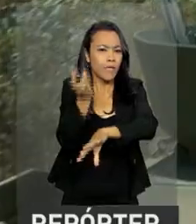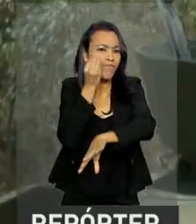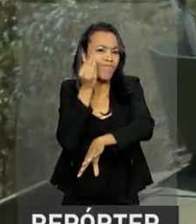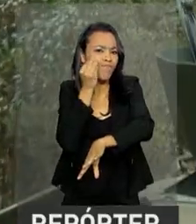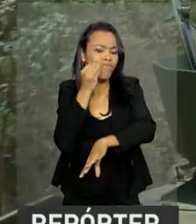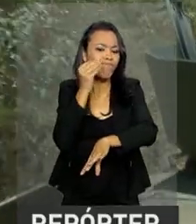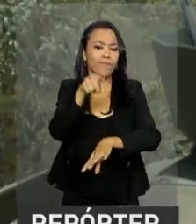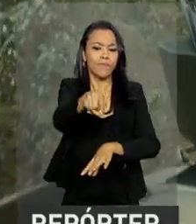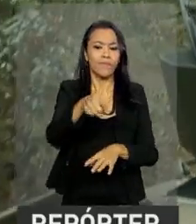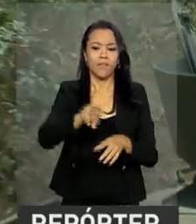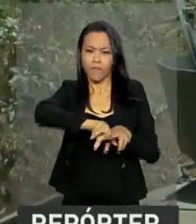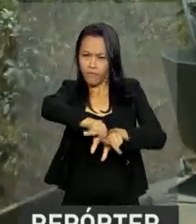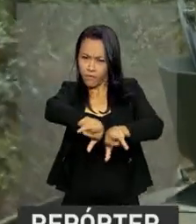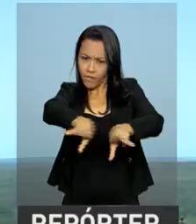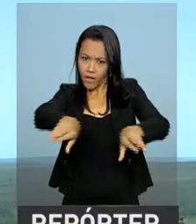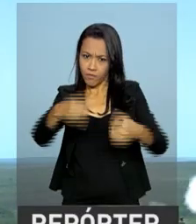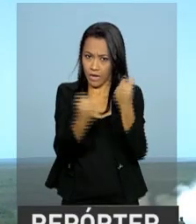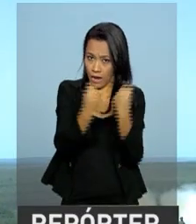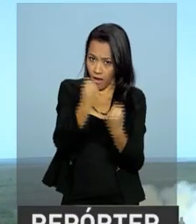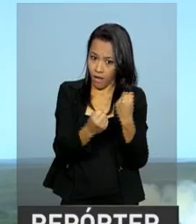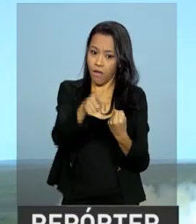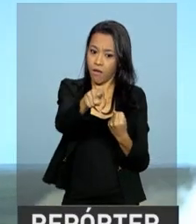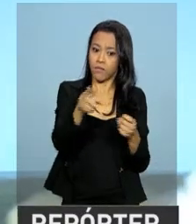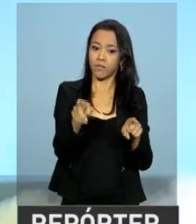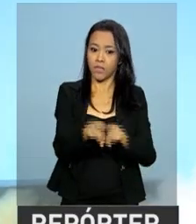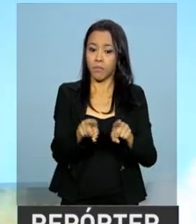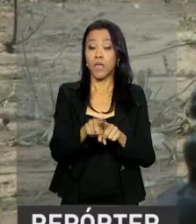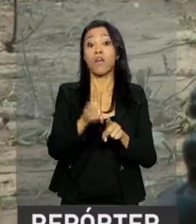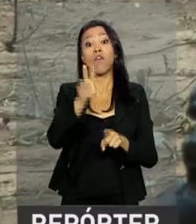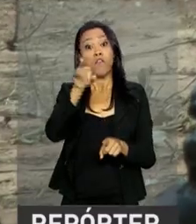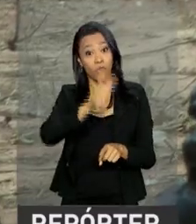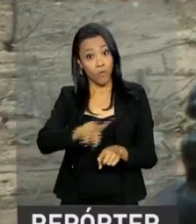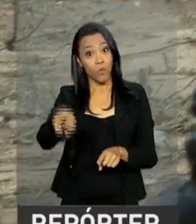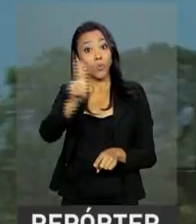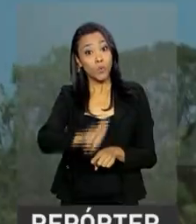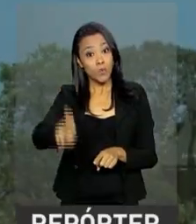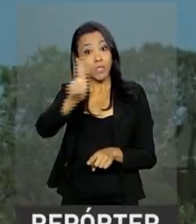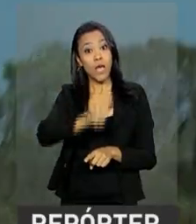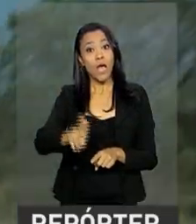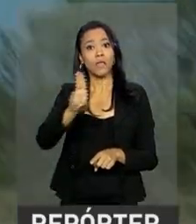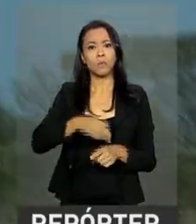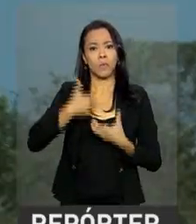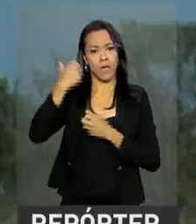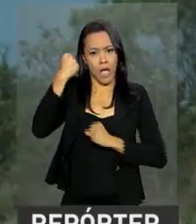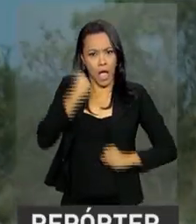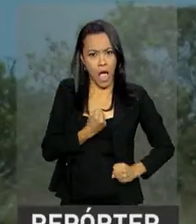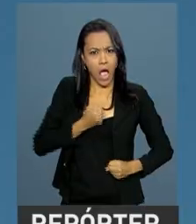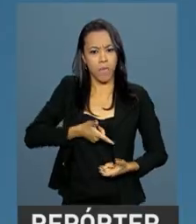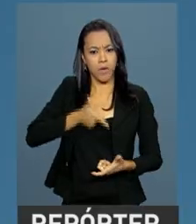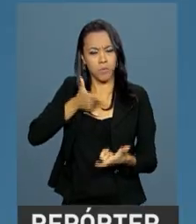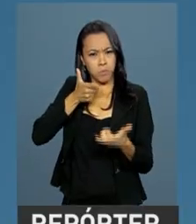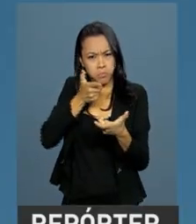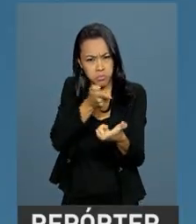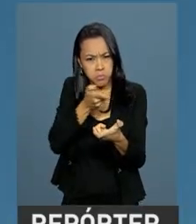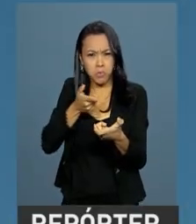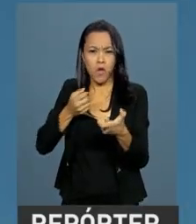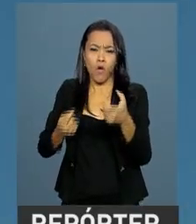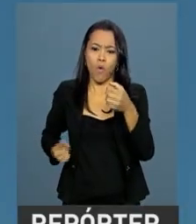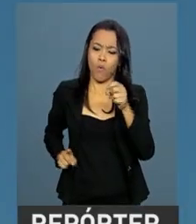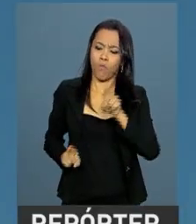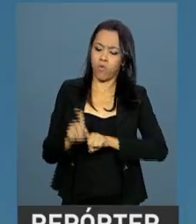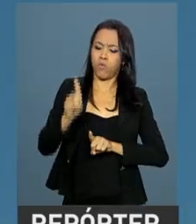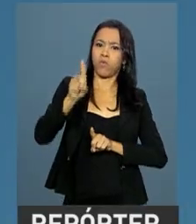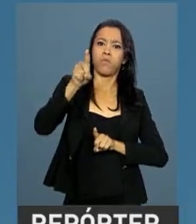carros anfíbios e blindados foram usados ainda armamentos com munição real e foguetes de